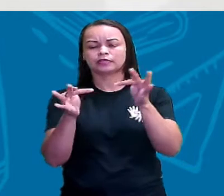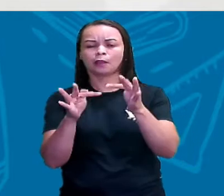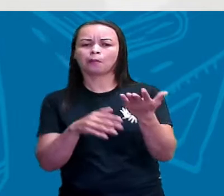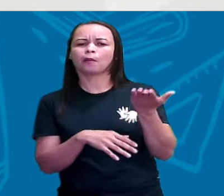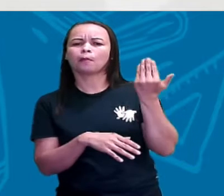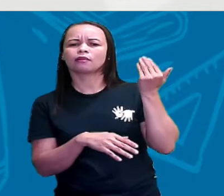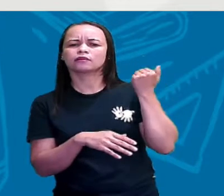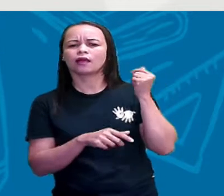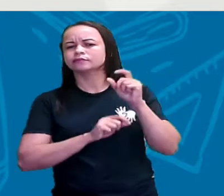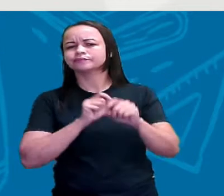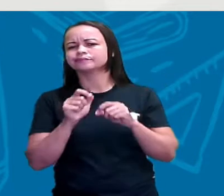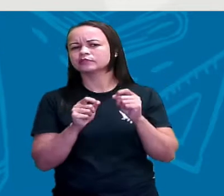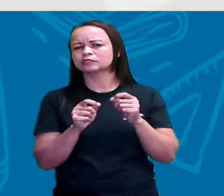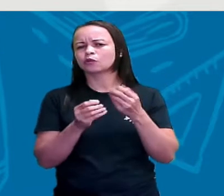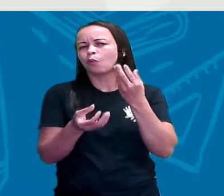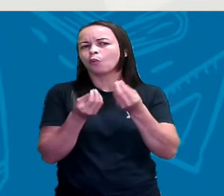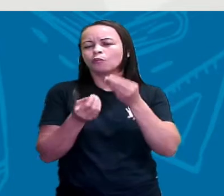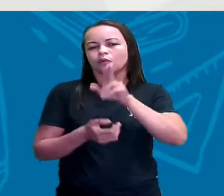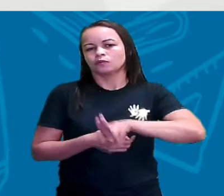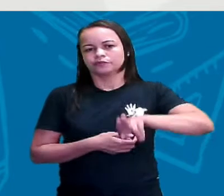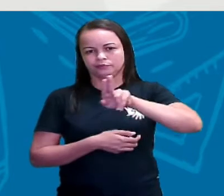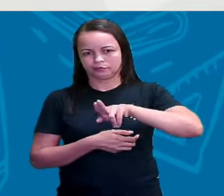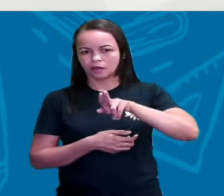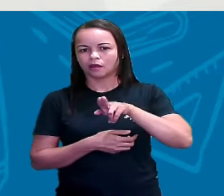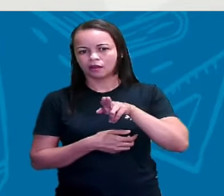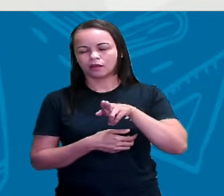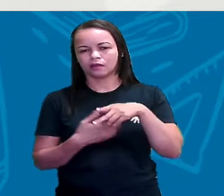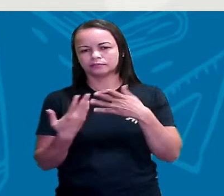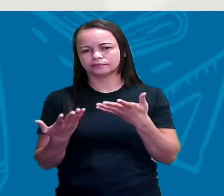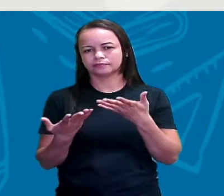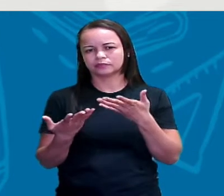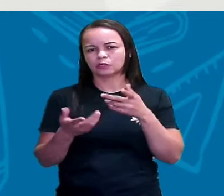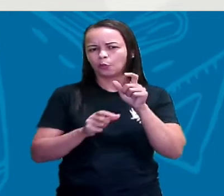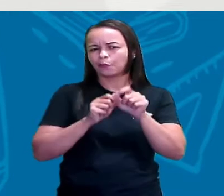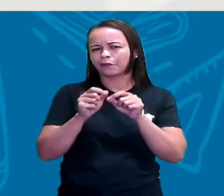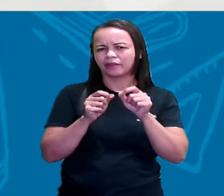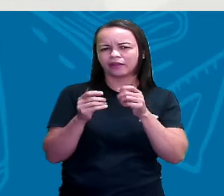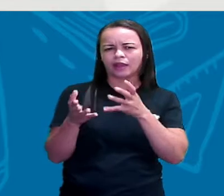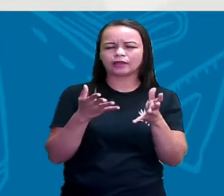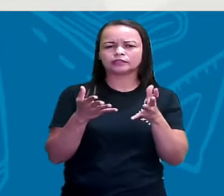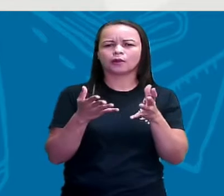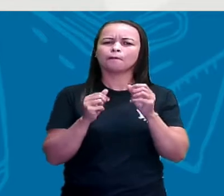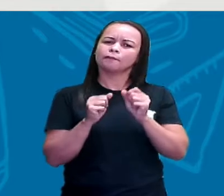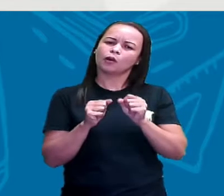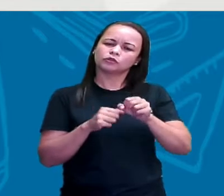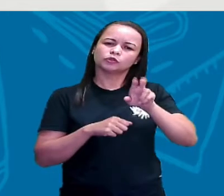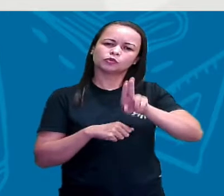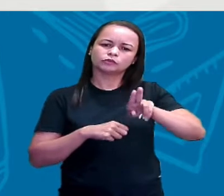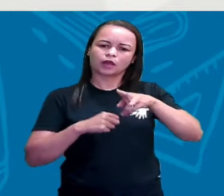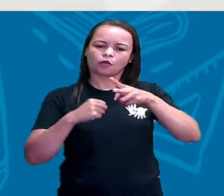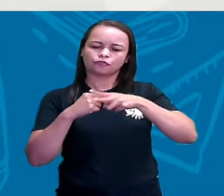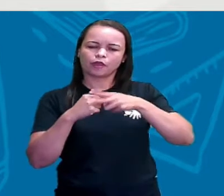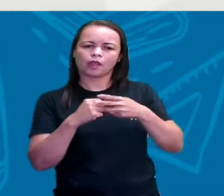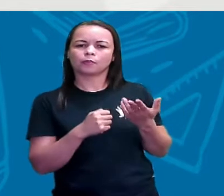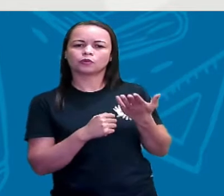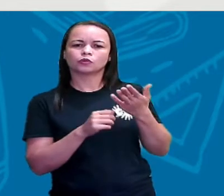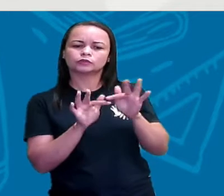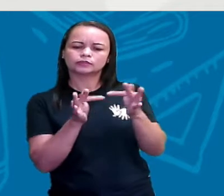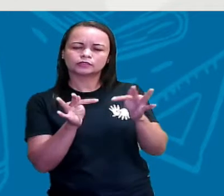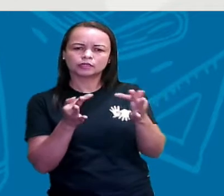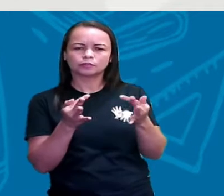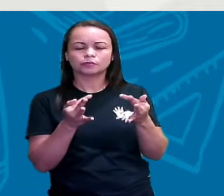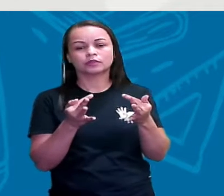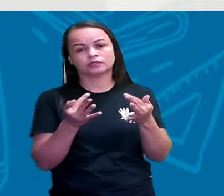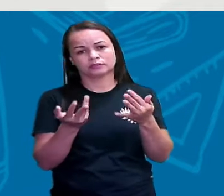usar? Então, como eu já falei, o simple past é a mesma coisa que passado simples. Também vocês poderão ver como past simple, é